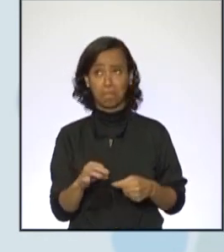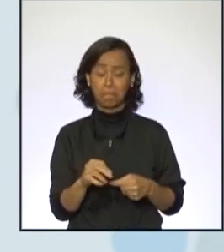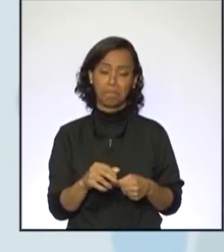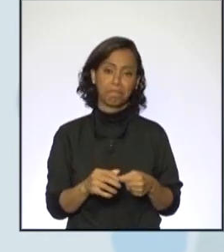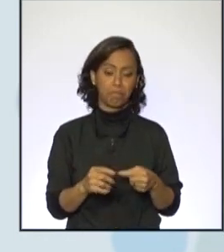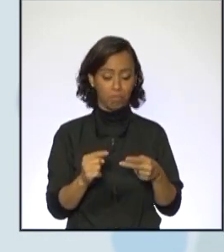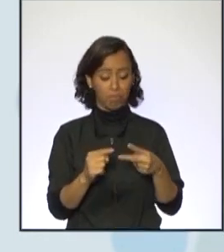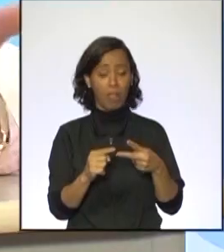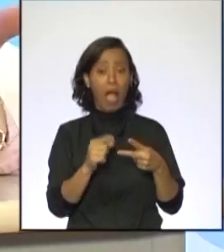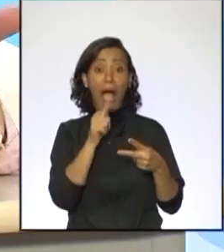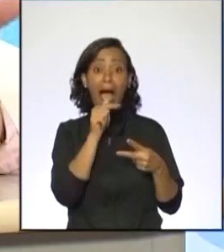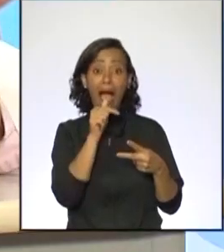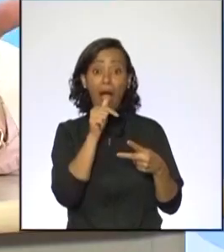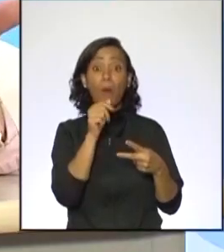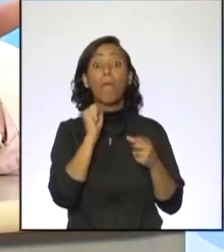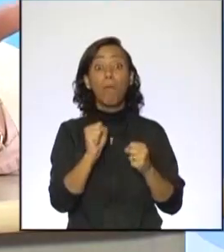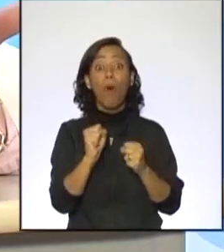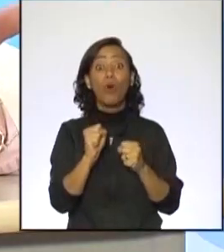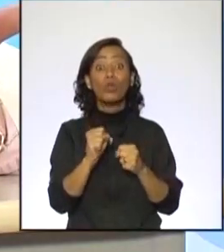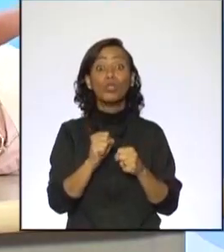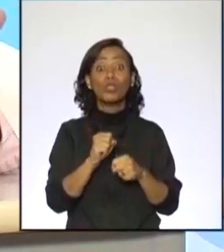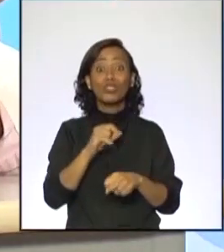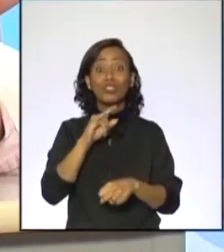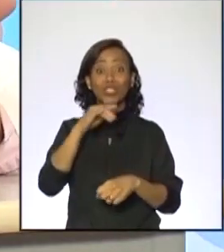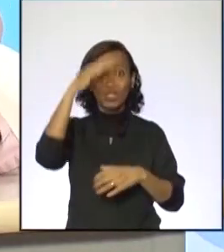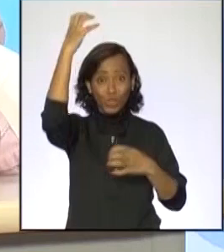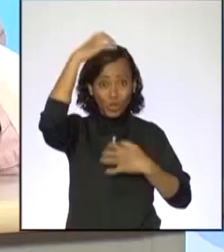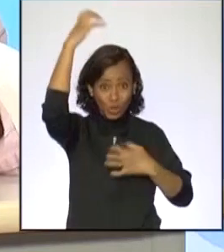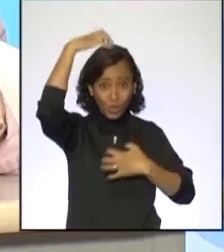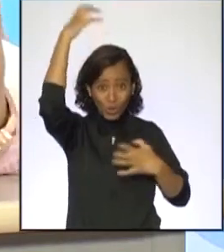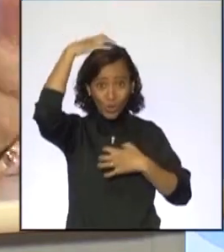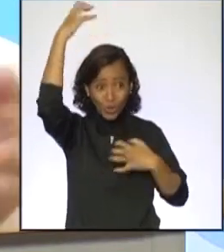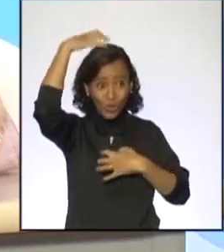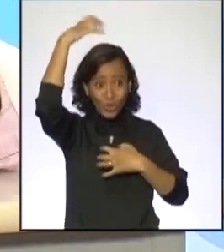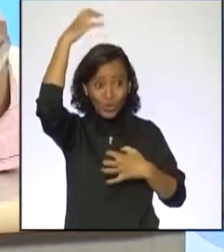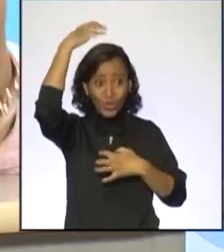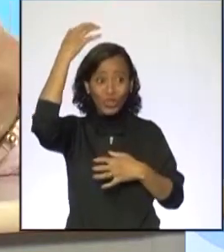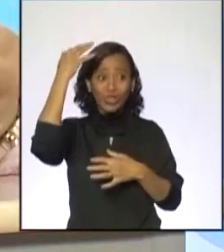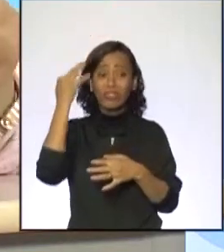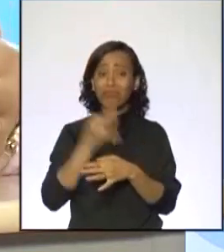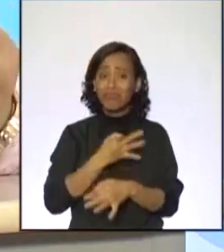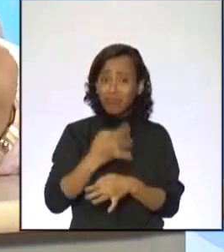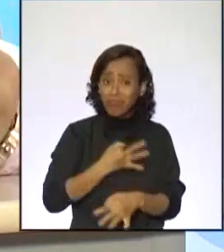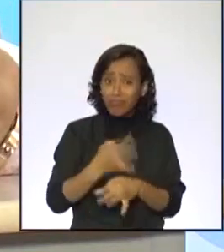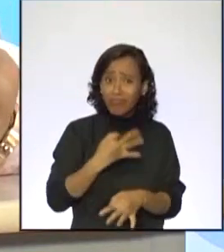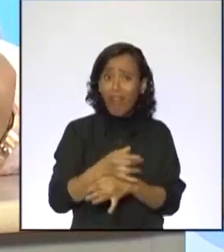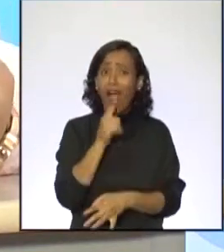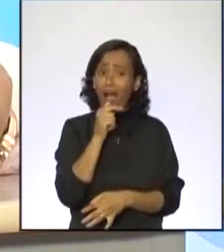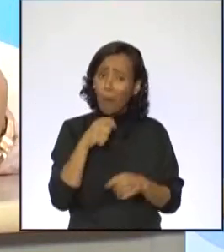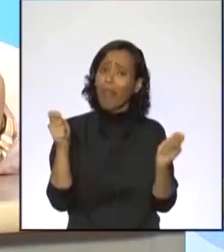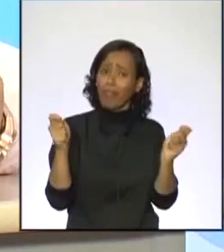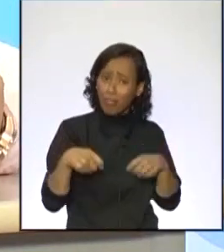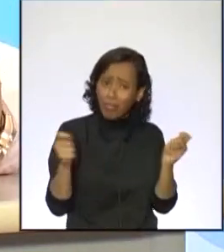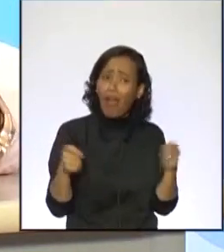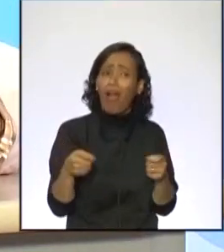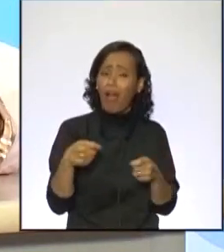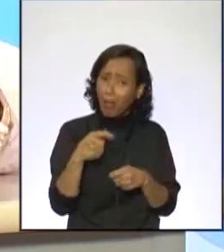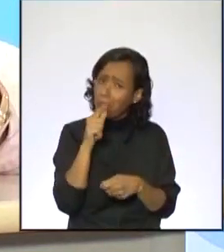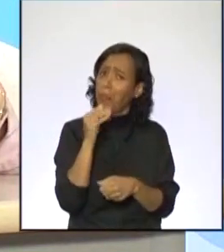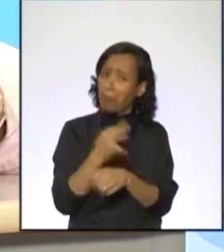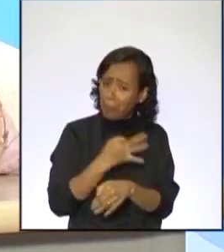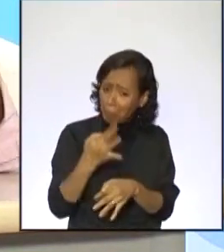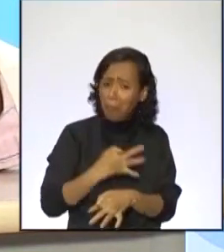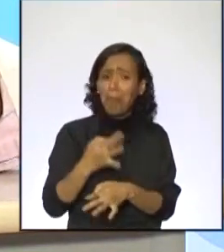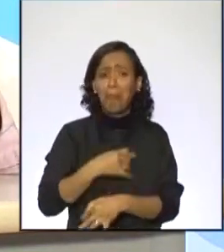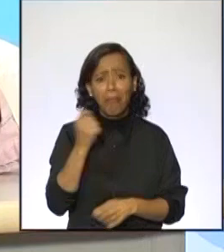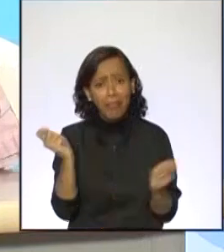É a prova d'água, você pode entrar no chuveiro que não tem problema. Ah, e tem uma característica muito importante que vai ajudar